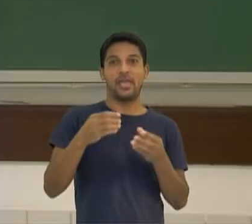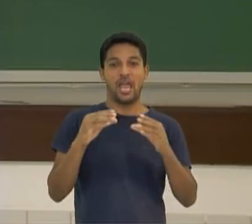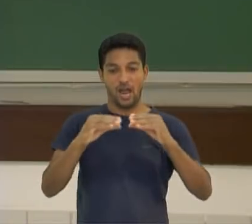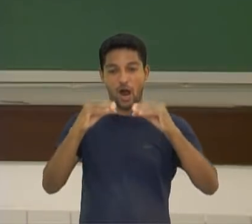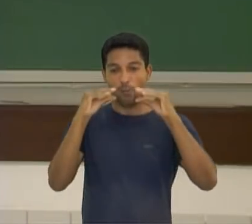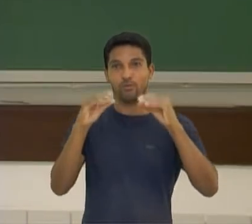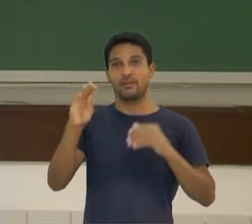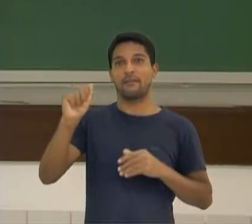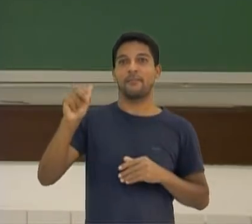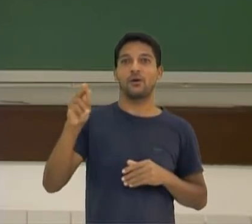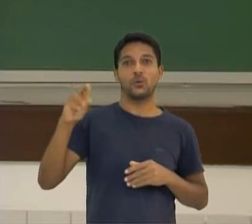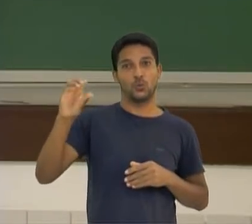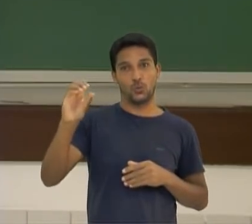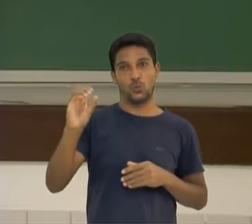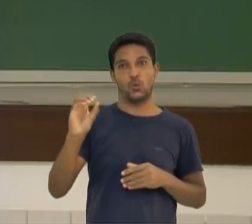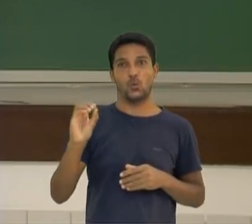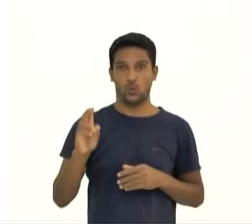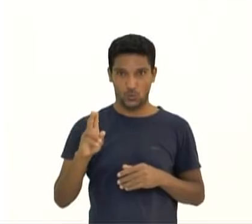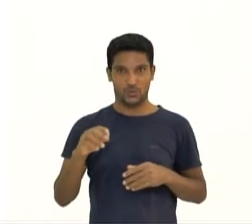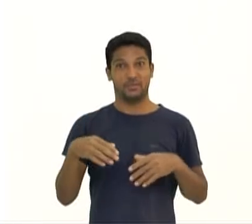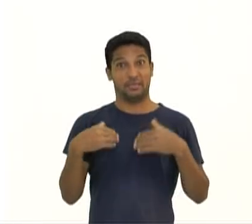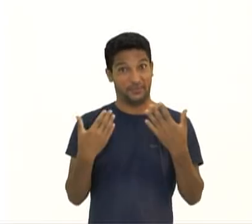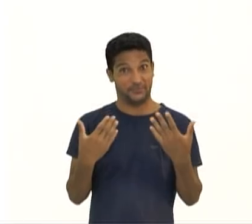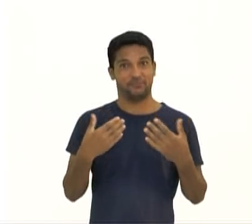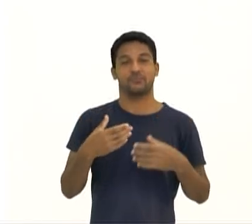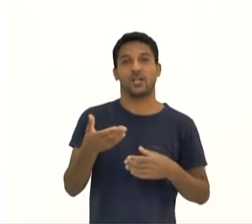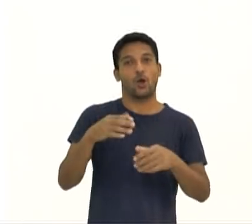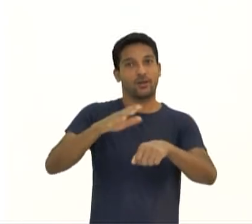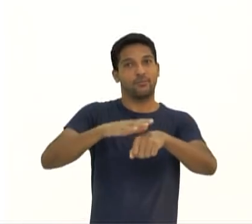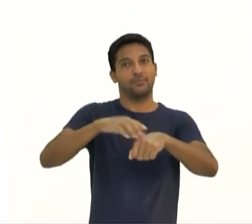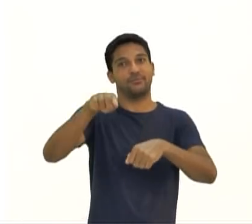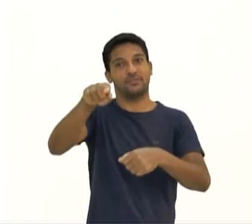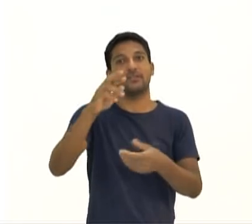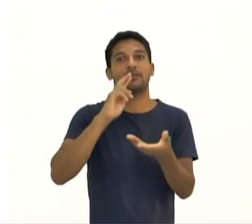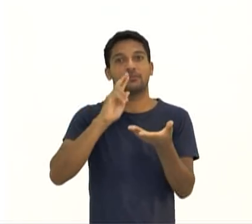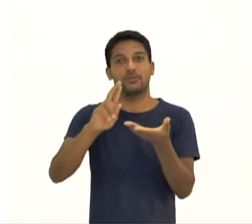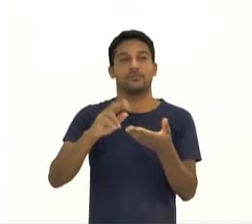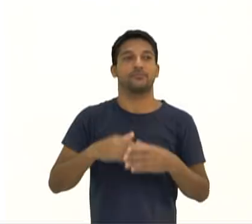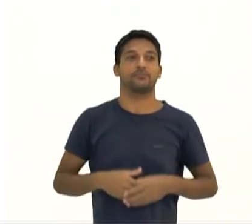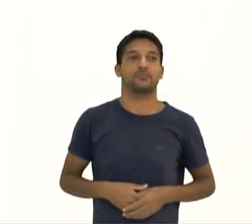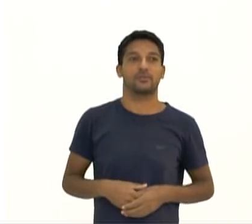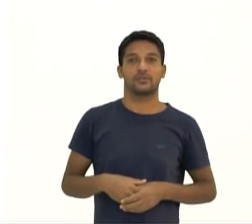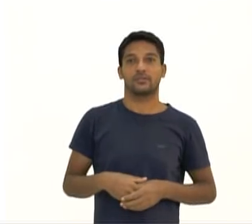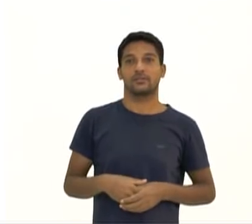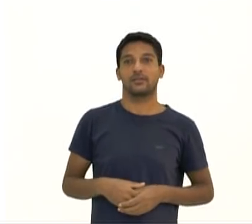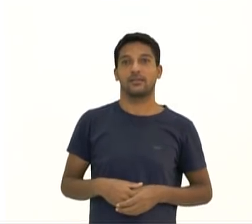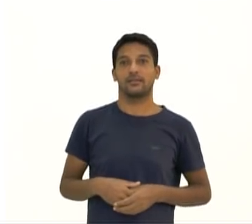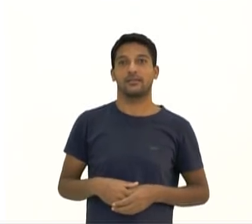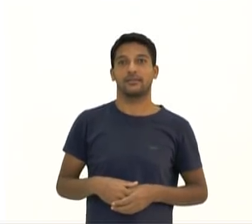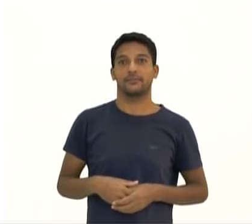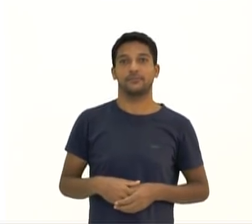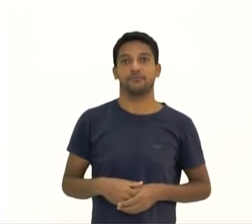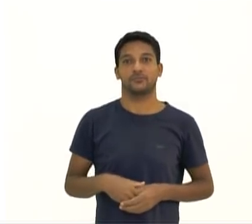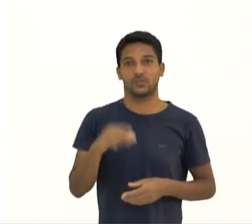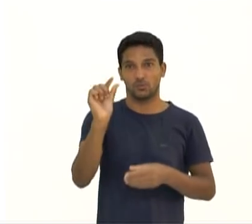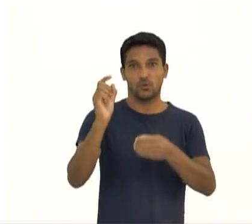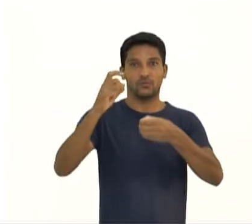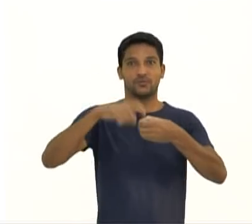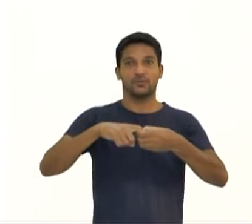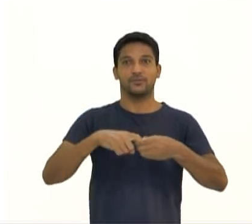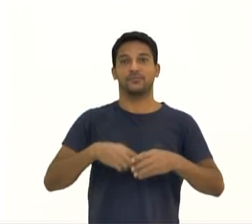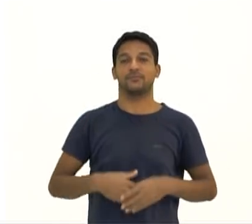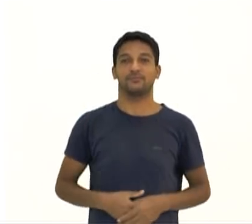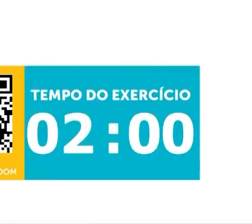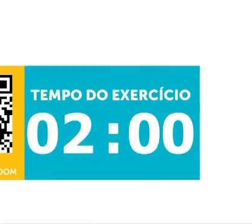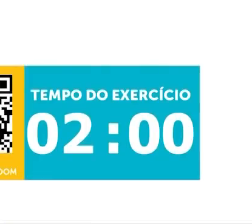quem sabe, e por aí vai, beleza? Primeiro exercício na tela, você já sabe, é aquele tempinho que a gente vai soltar e logo, logo a gente volta com a